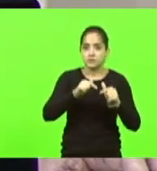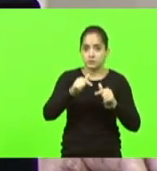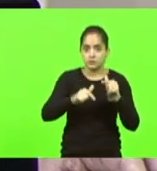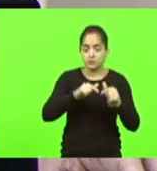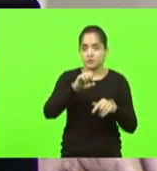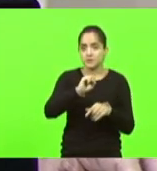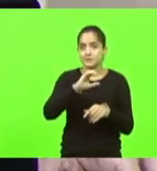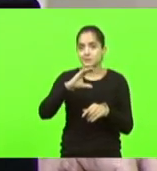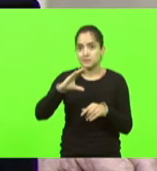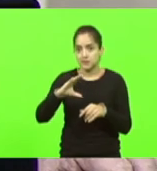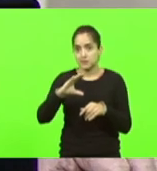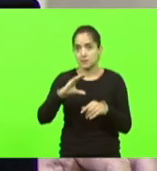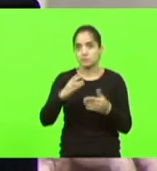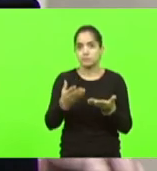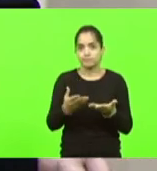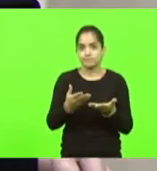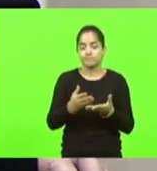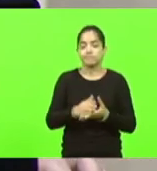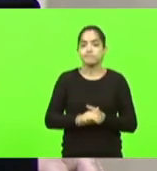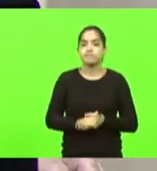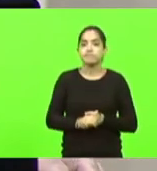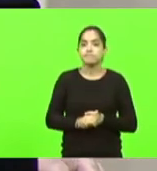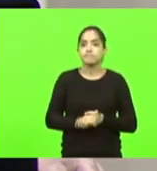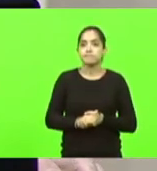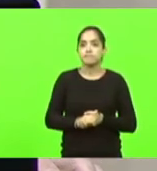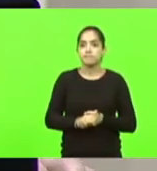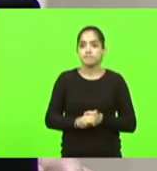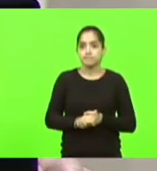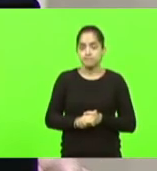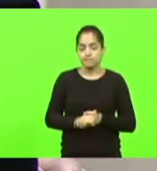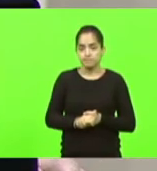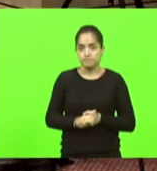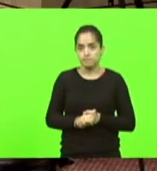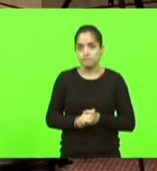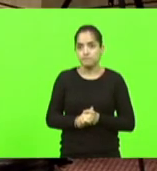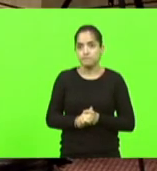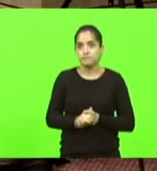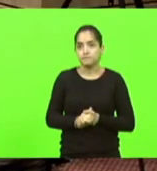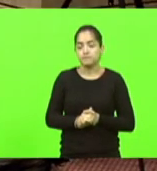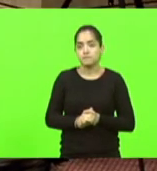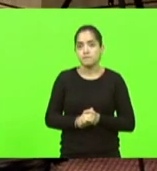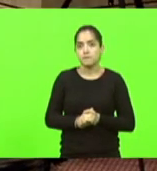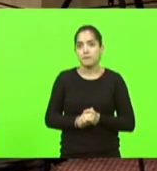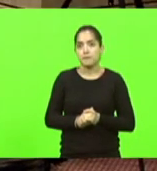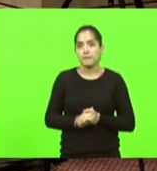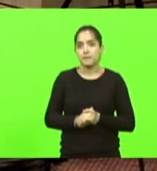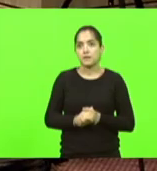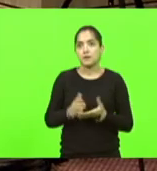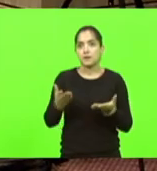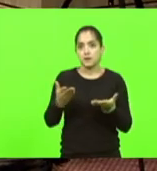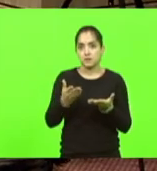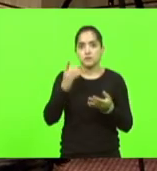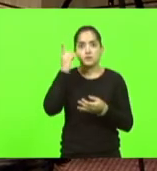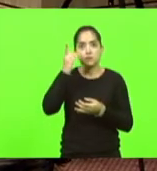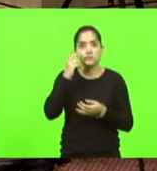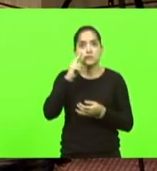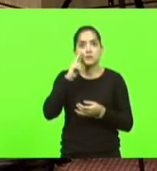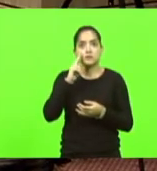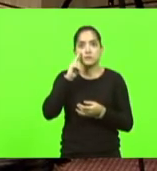Santa Catarina recebe no dia de hoje obrigado senhor presidente em qual palavra o deputado Ivan